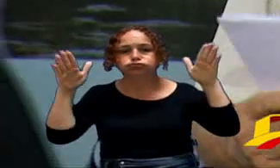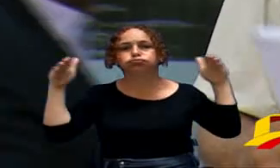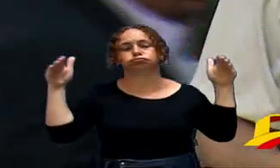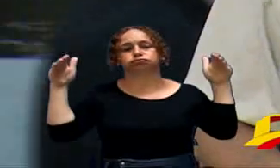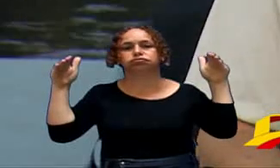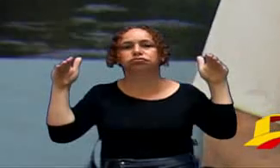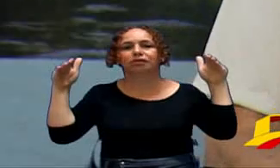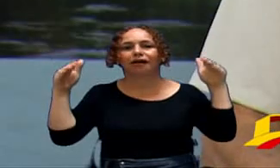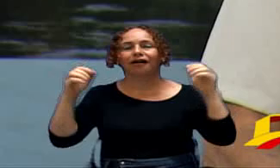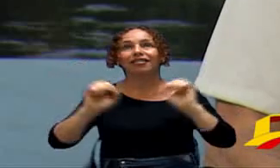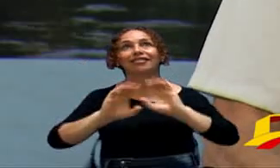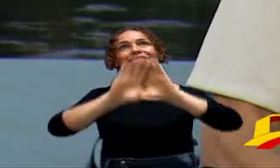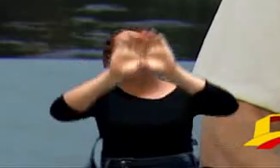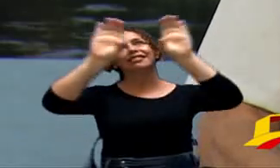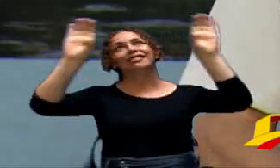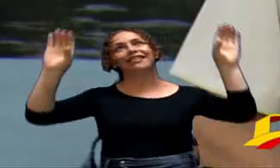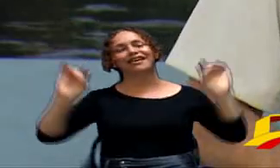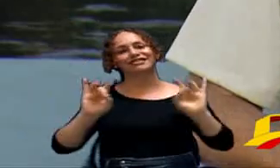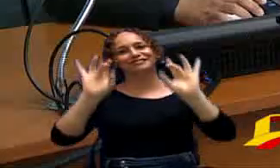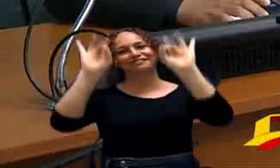radiante.